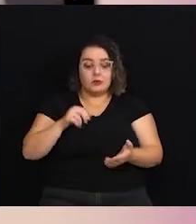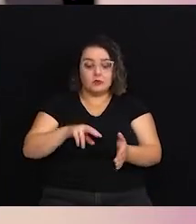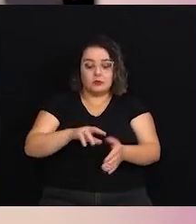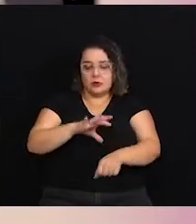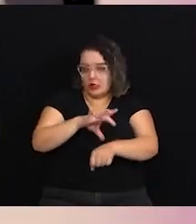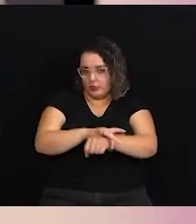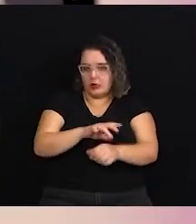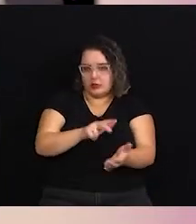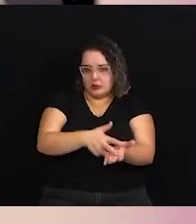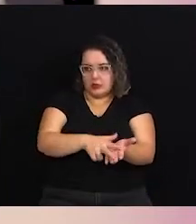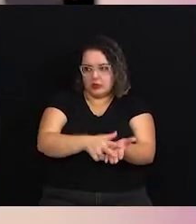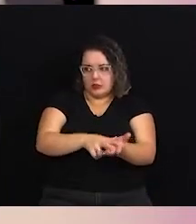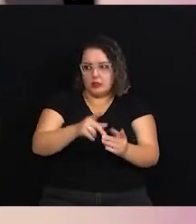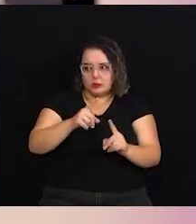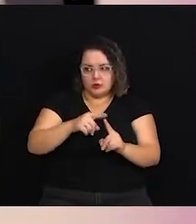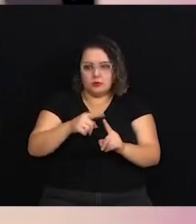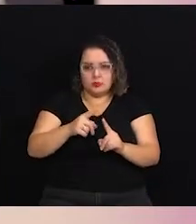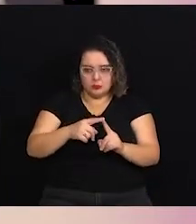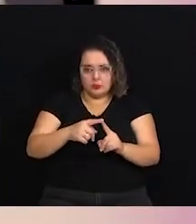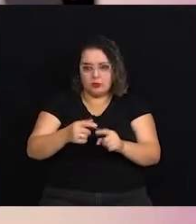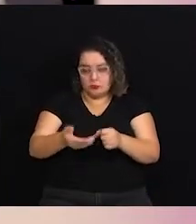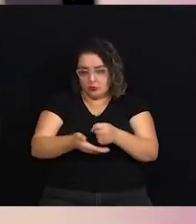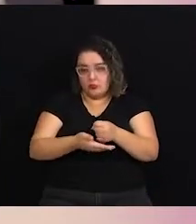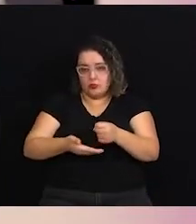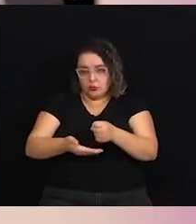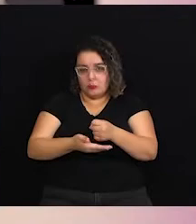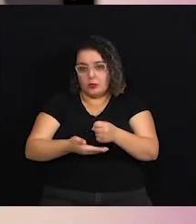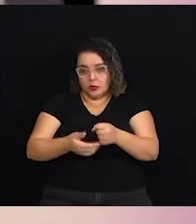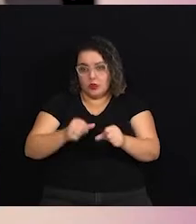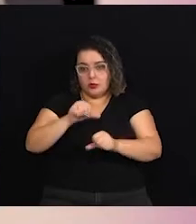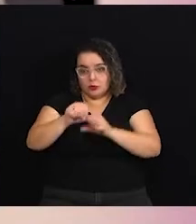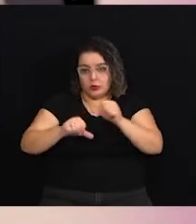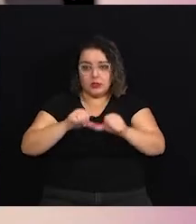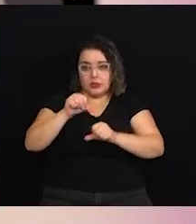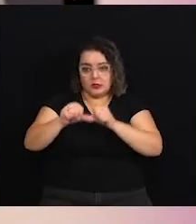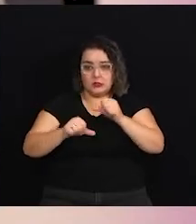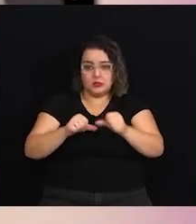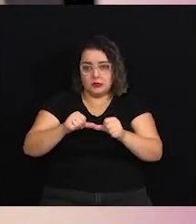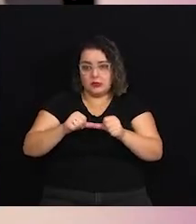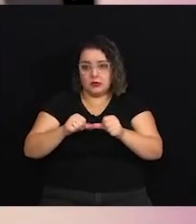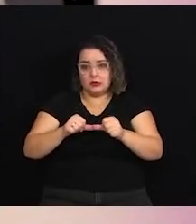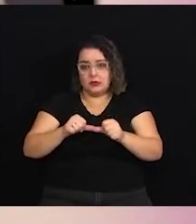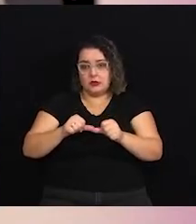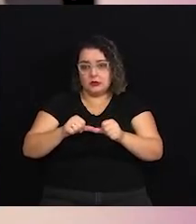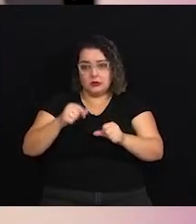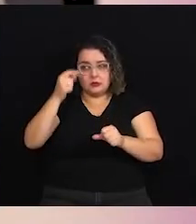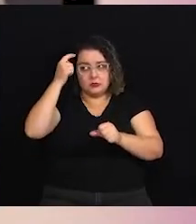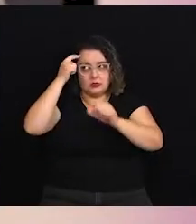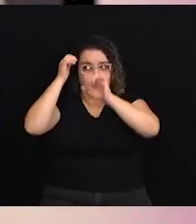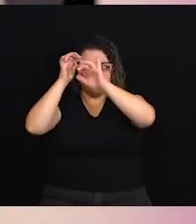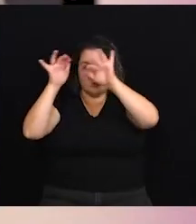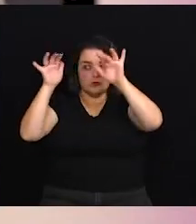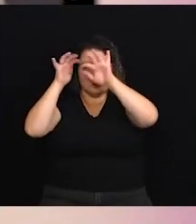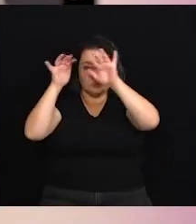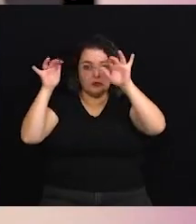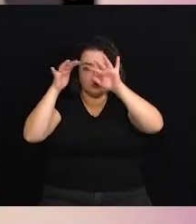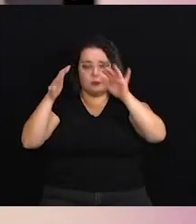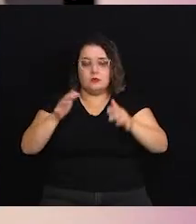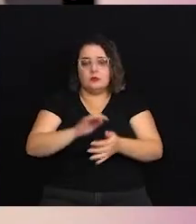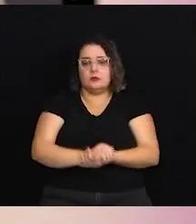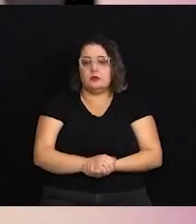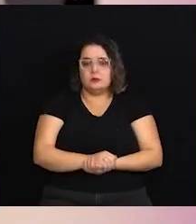um tipo de doença que tem como base alteração da atividade elétrica cerebral